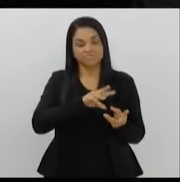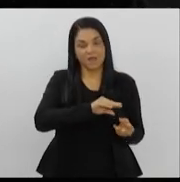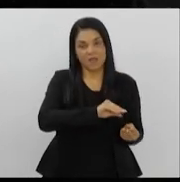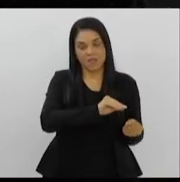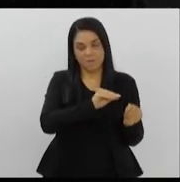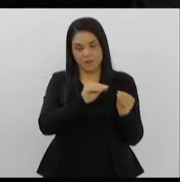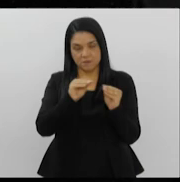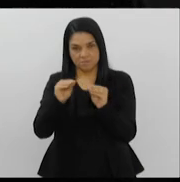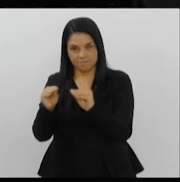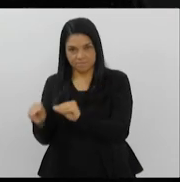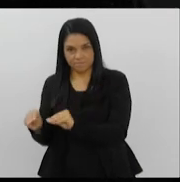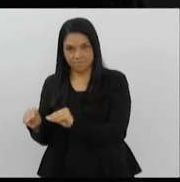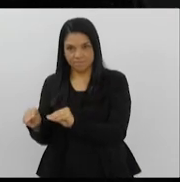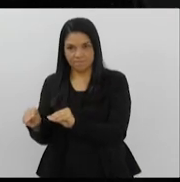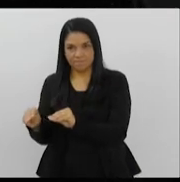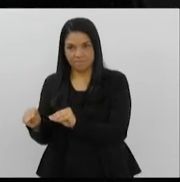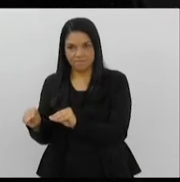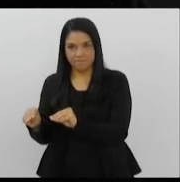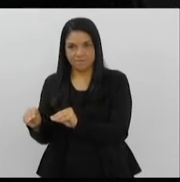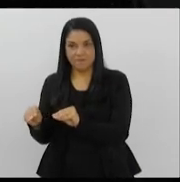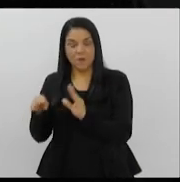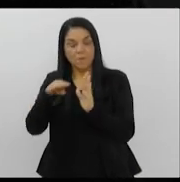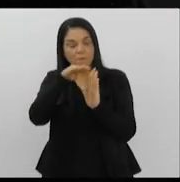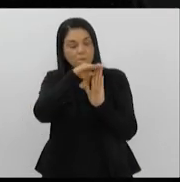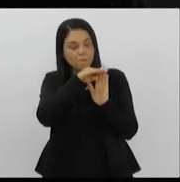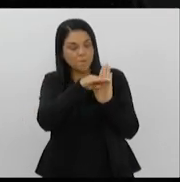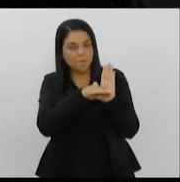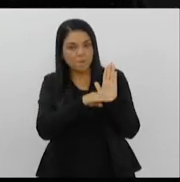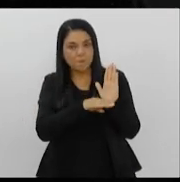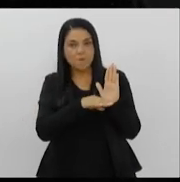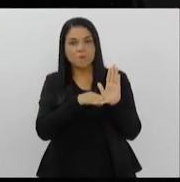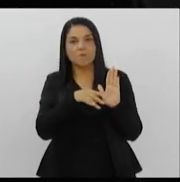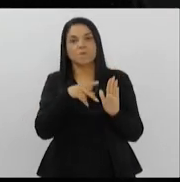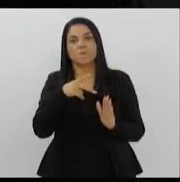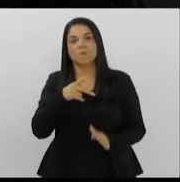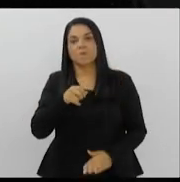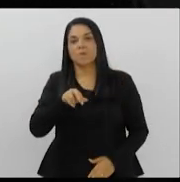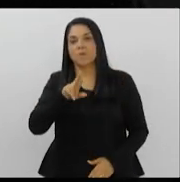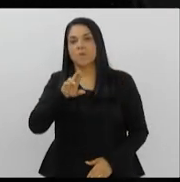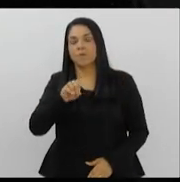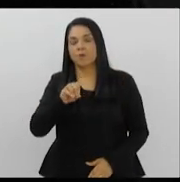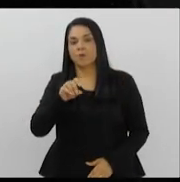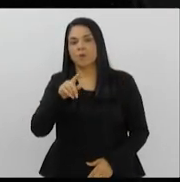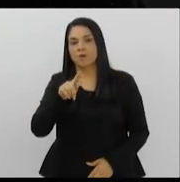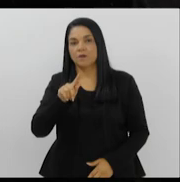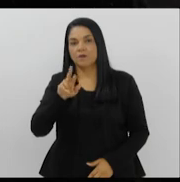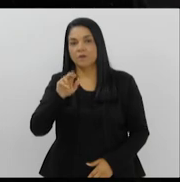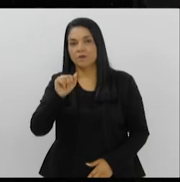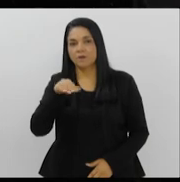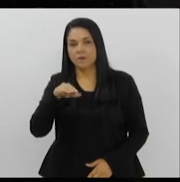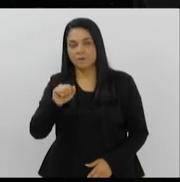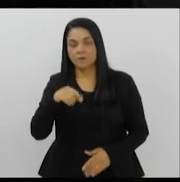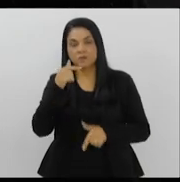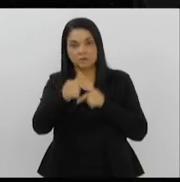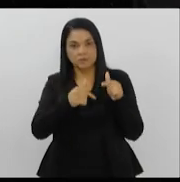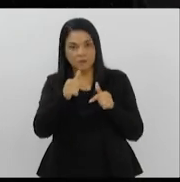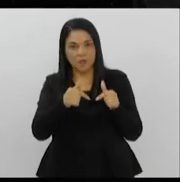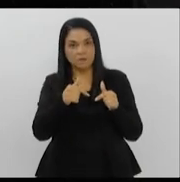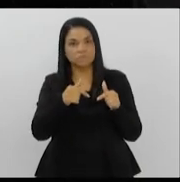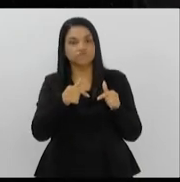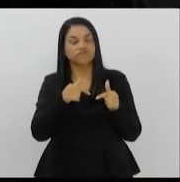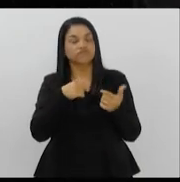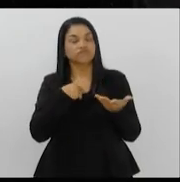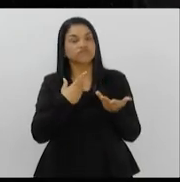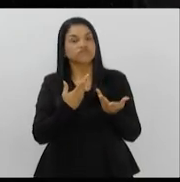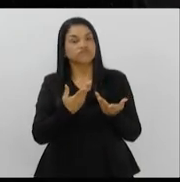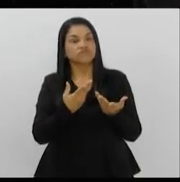o remanejamento por programa de trabalho. Você cumpre o orçamento inteirinho, mas pode